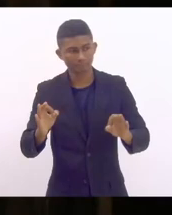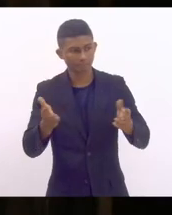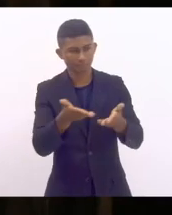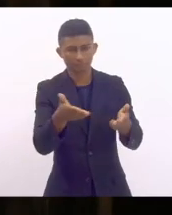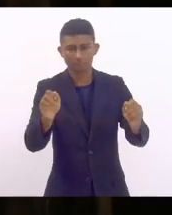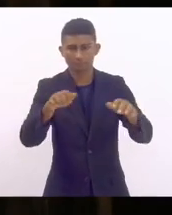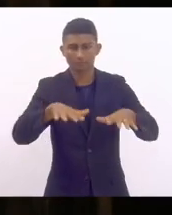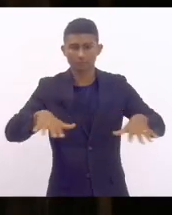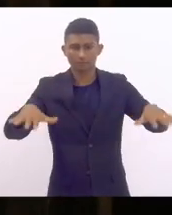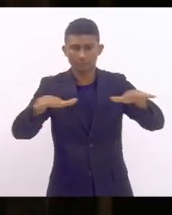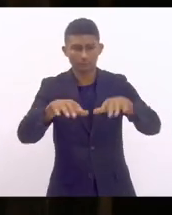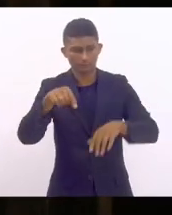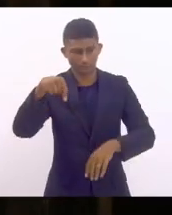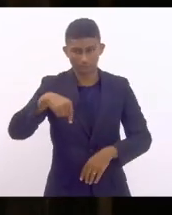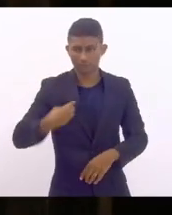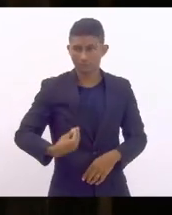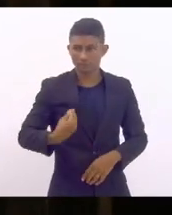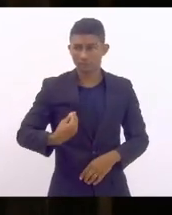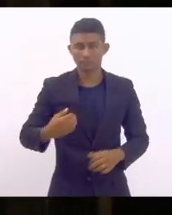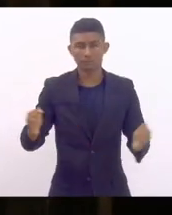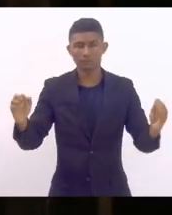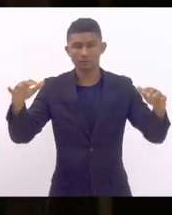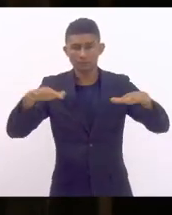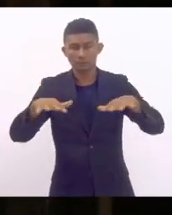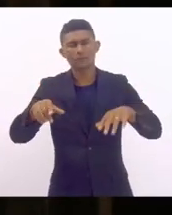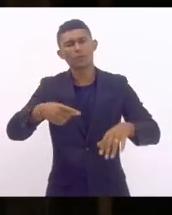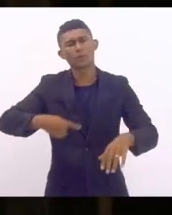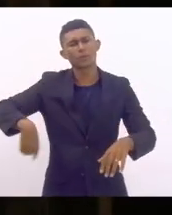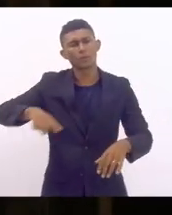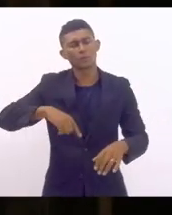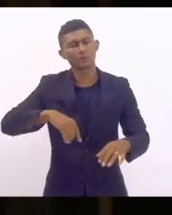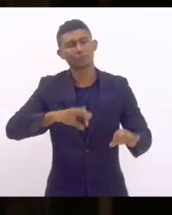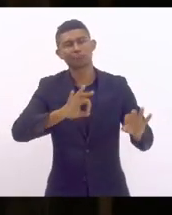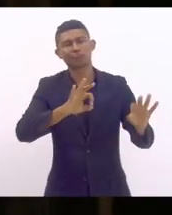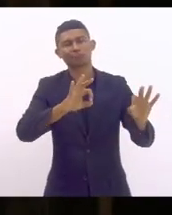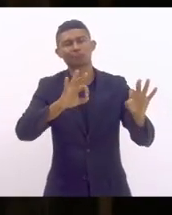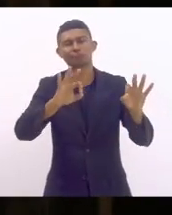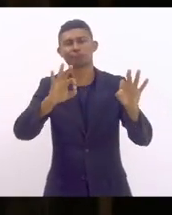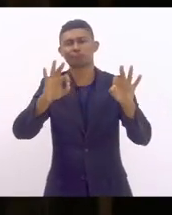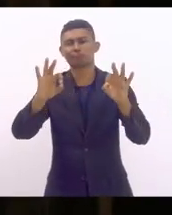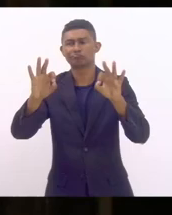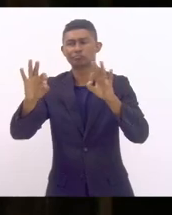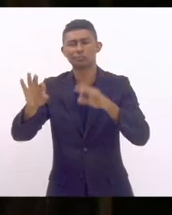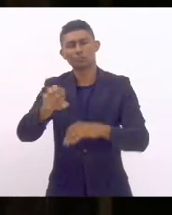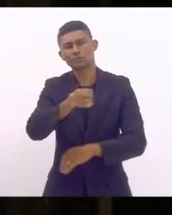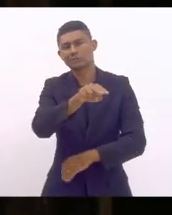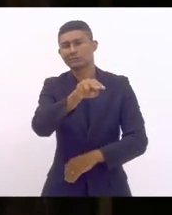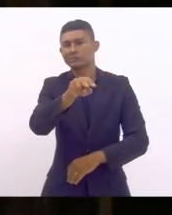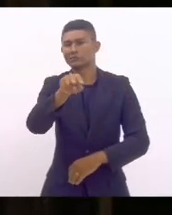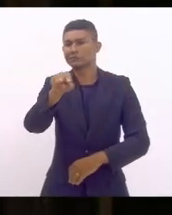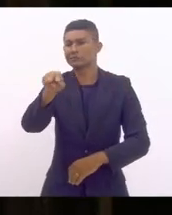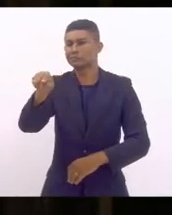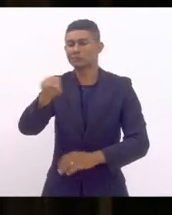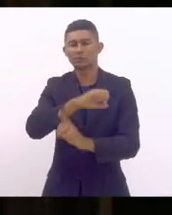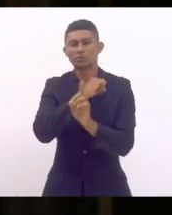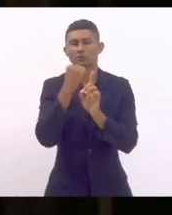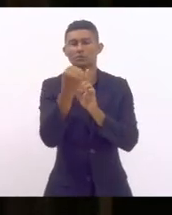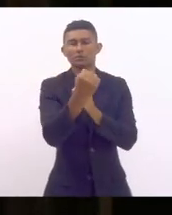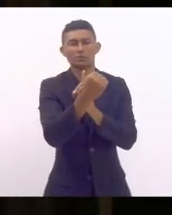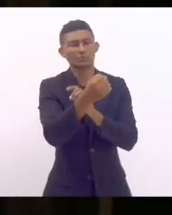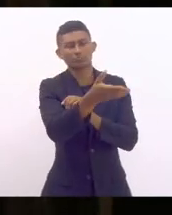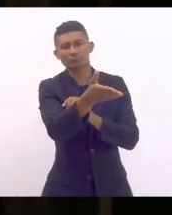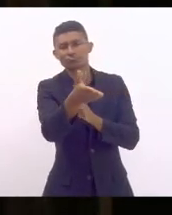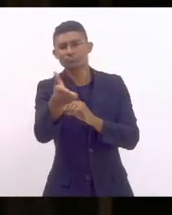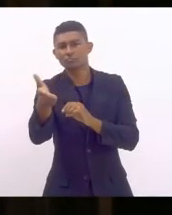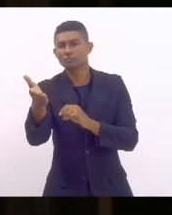estamos temos assistido a redução dos aparados sociais de